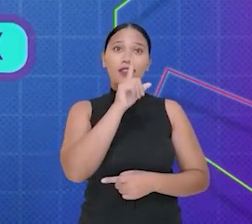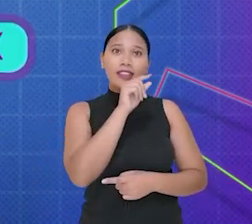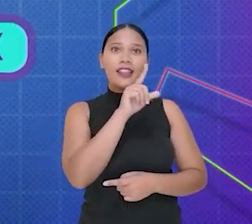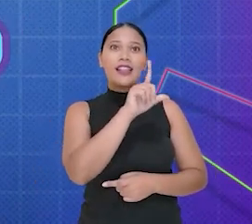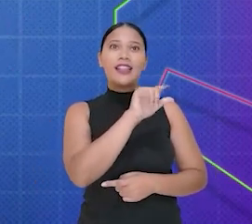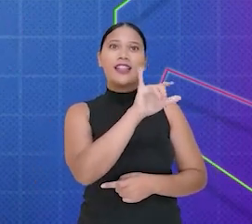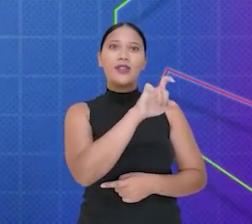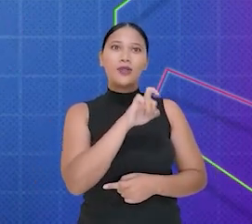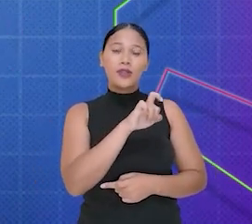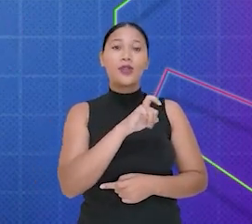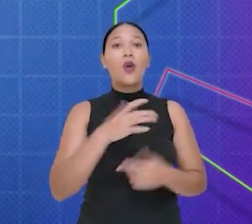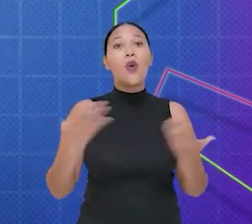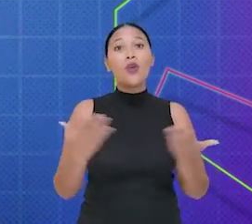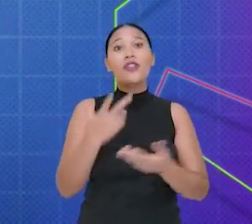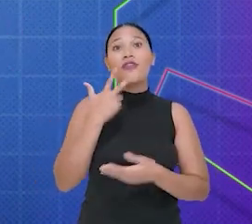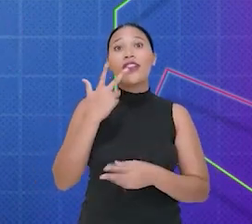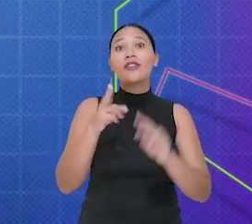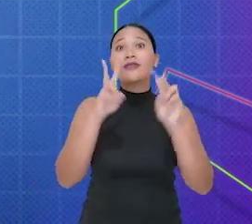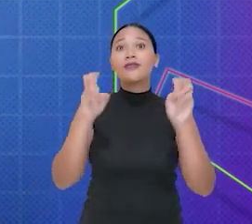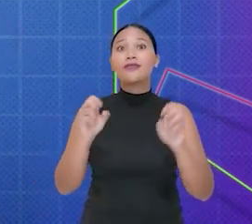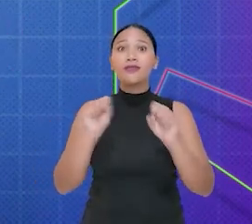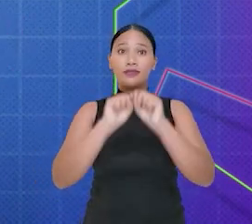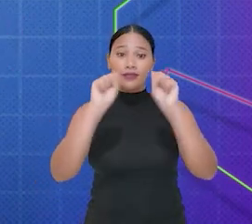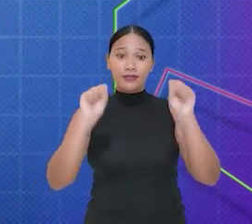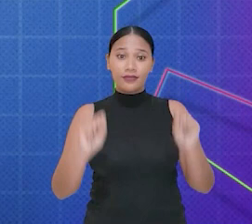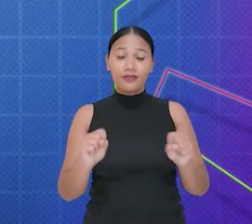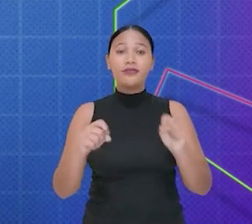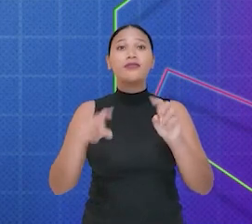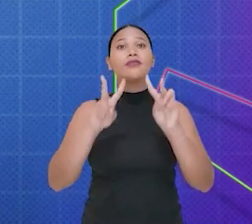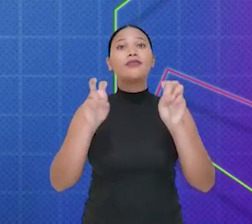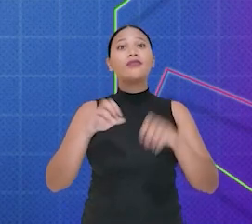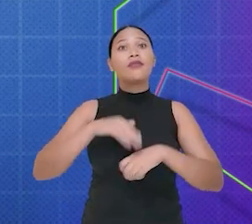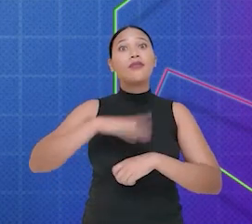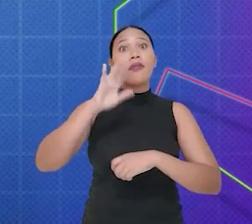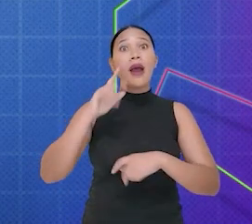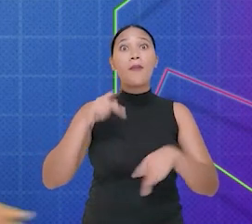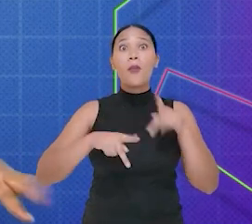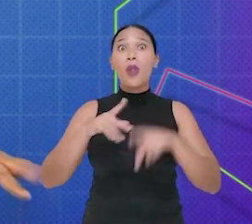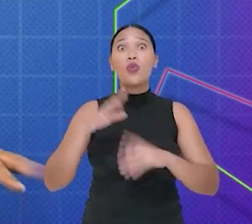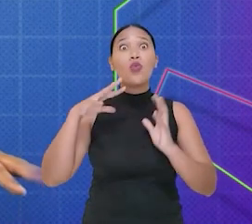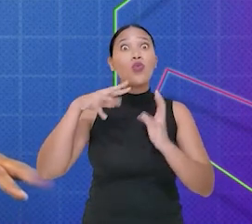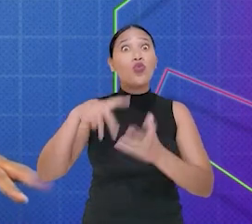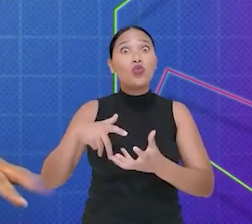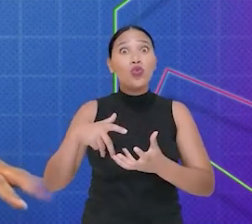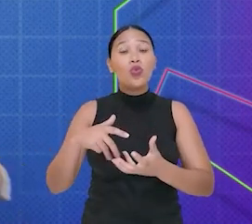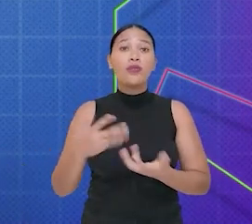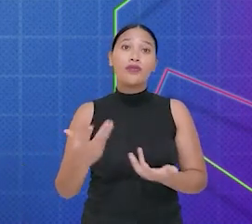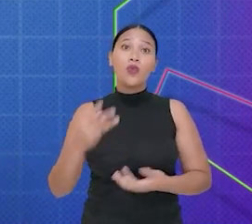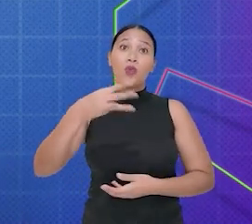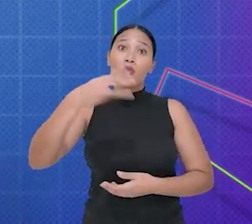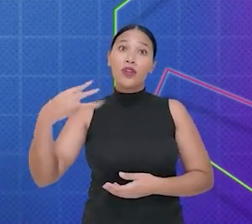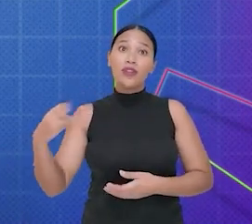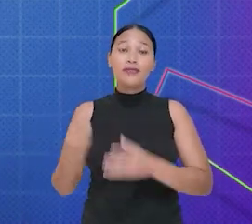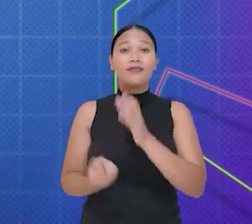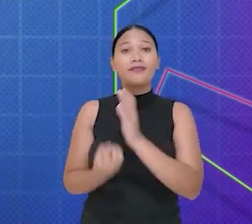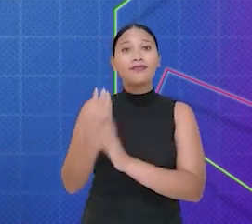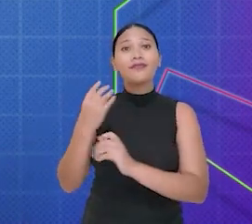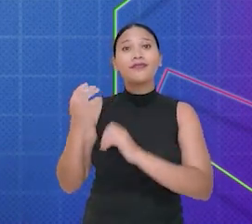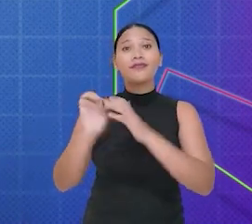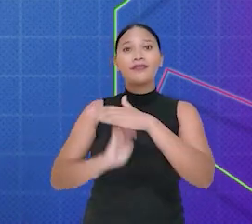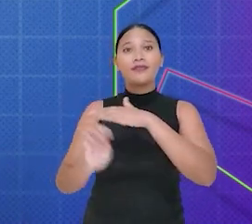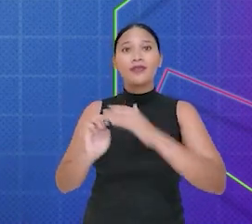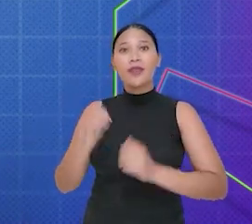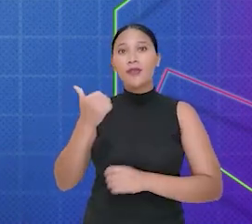Linux. Oi pessoal, hoje vamos falar sobre um dos sistemas operacionais mais populares do mundo, o Windows, criado